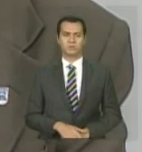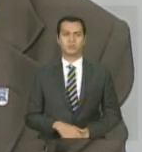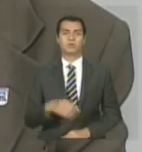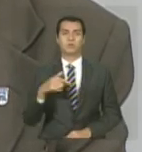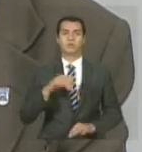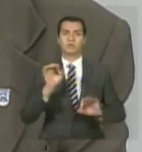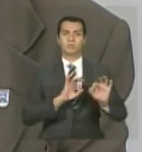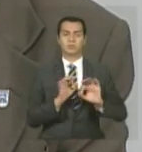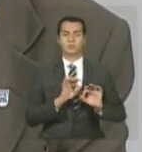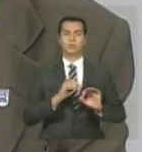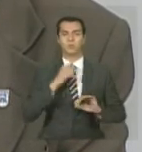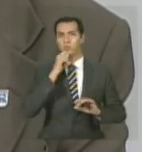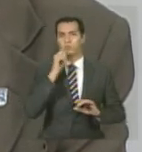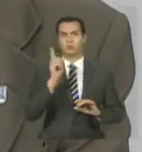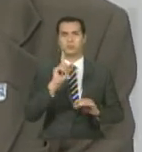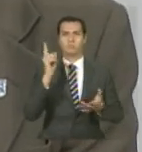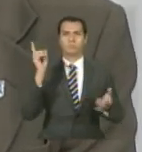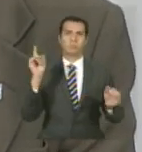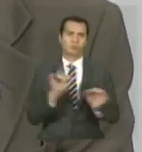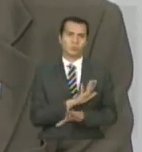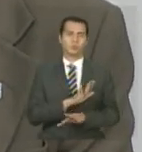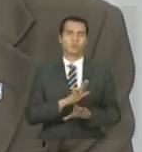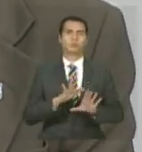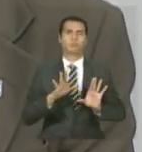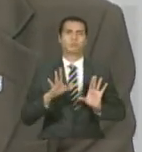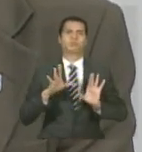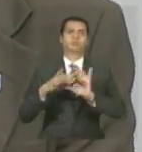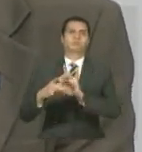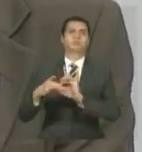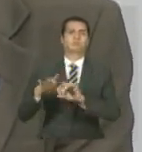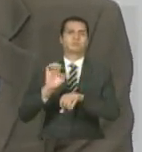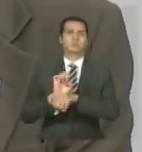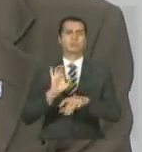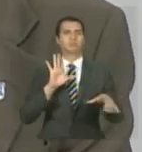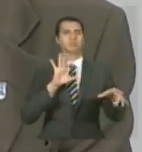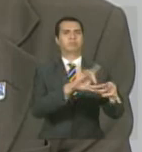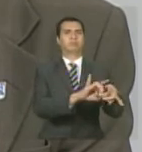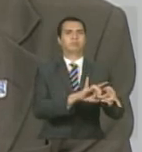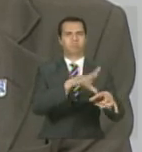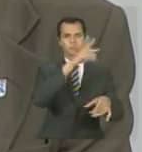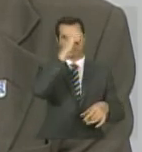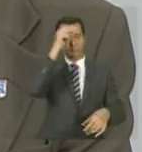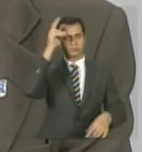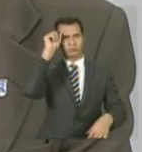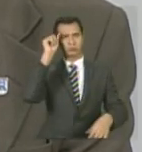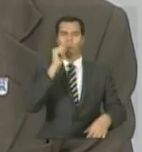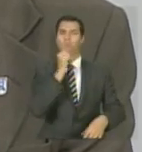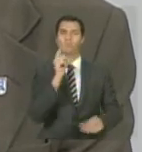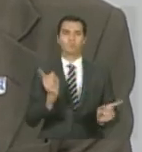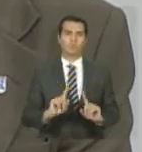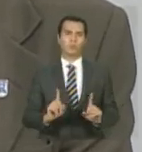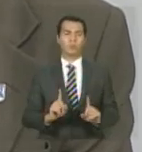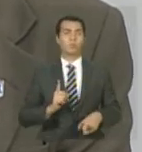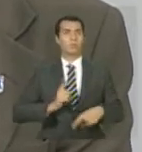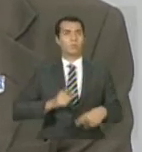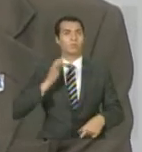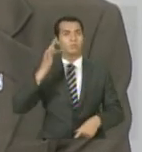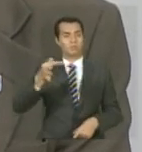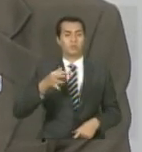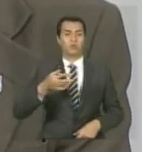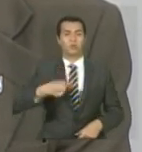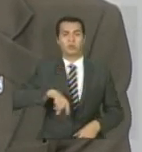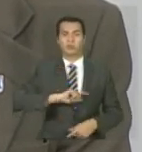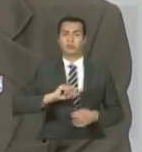com estados e municípios, como o sistema prevê para os próximos planos. Nós teremos no sistema um fórum tripartite